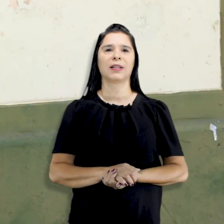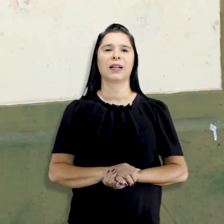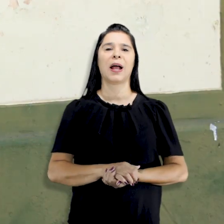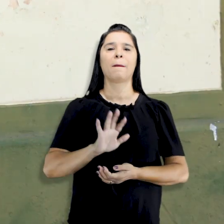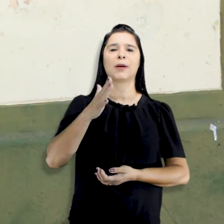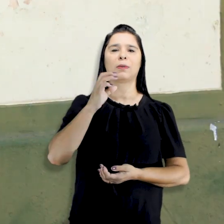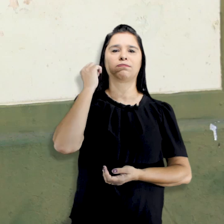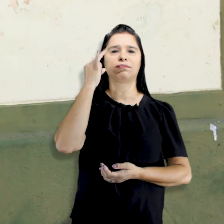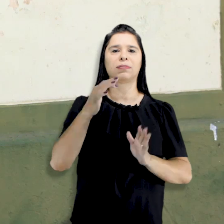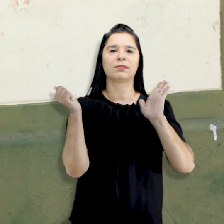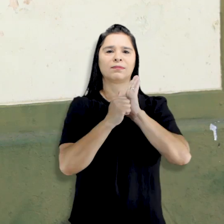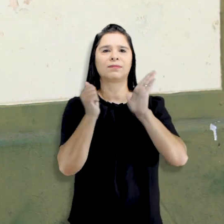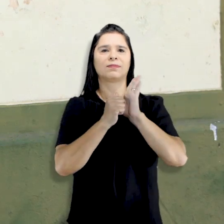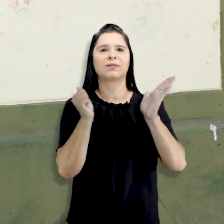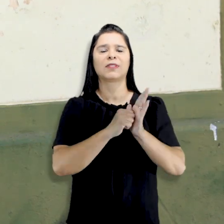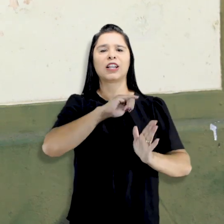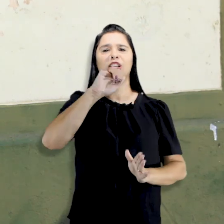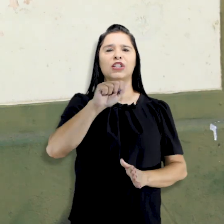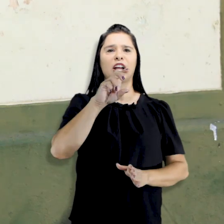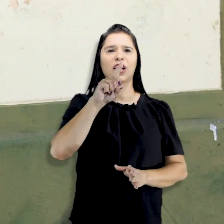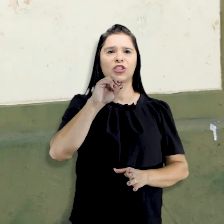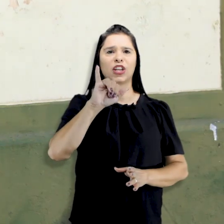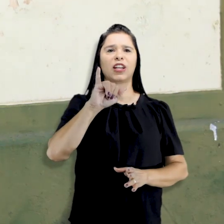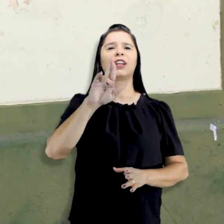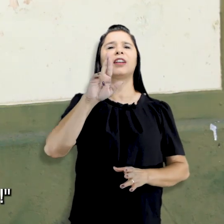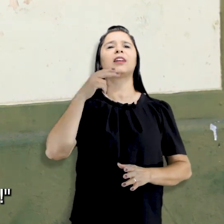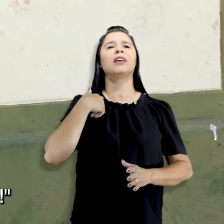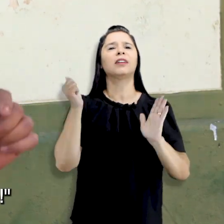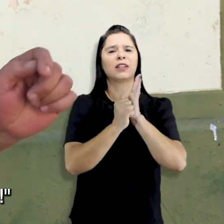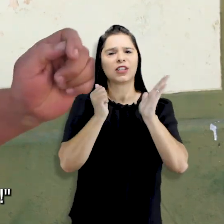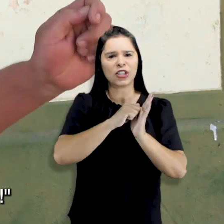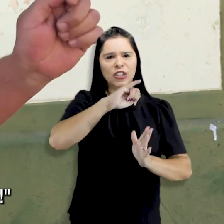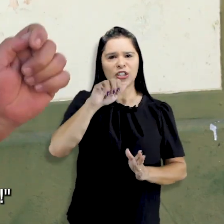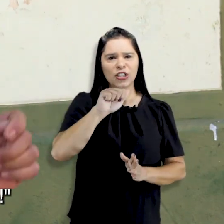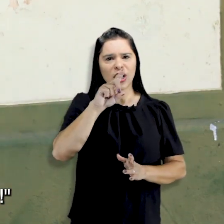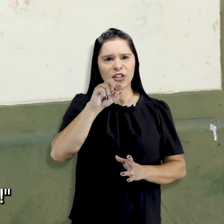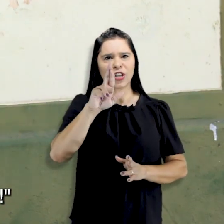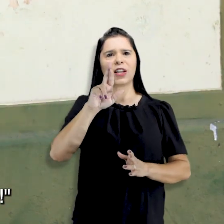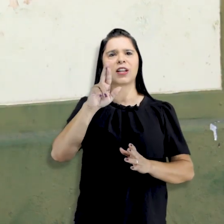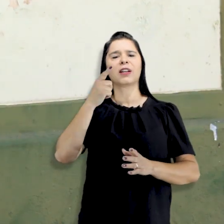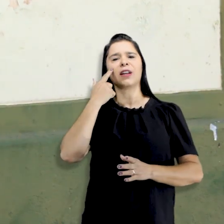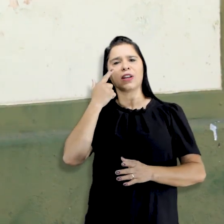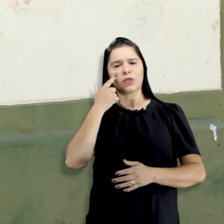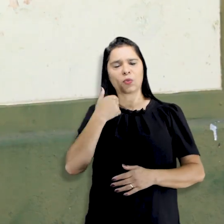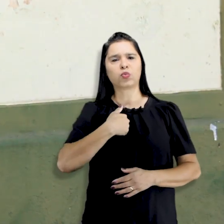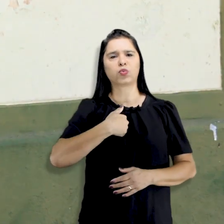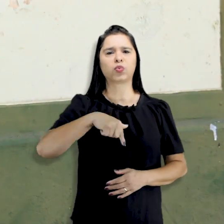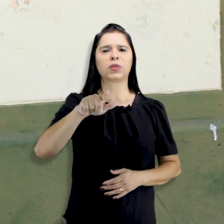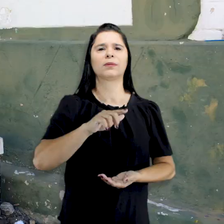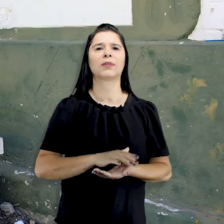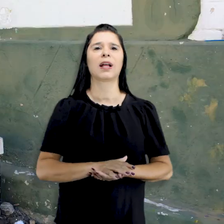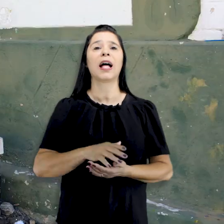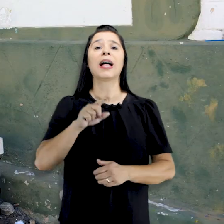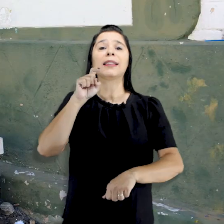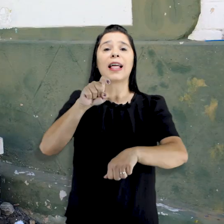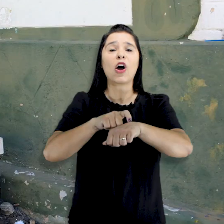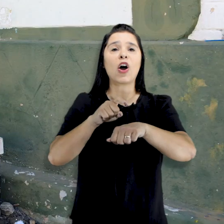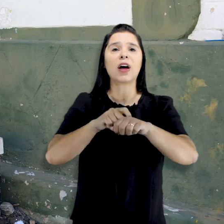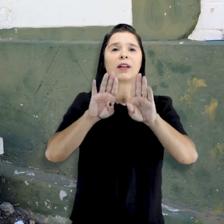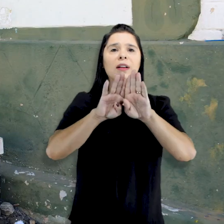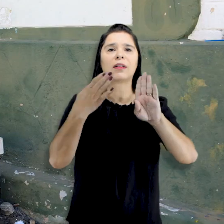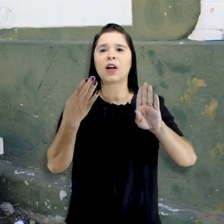bate na porta, ô Jadir! Eu falei, tô indo, ô Jadir! Falei, tô caçando botino, tô indo, né? A hora que eu chego lá fora, olho de um